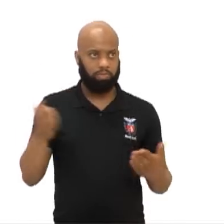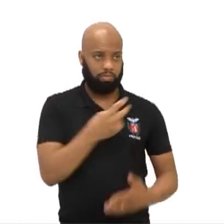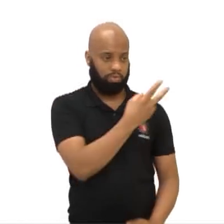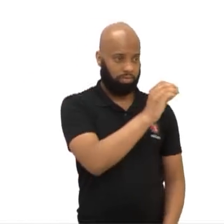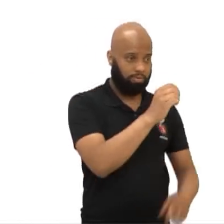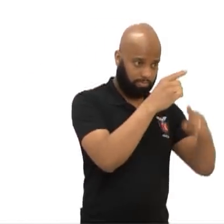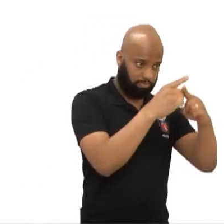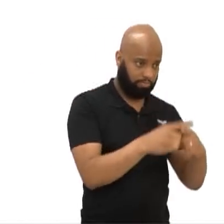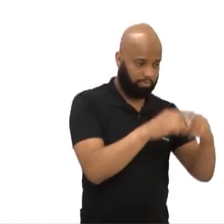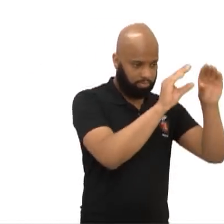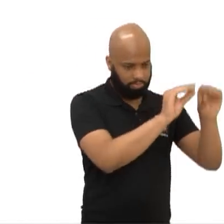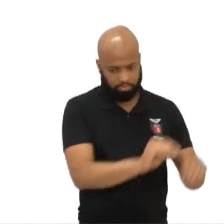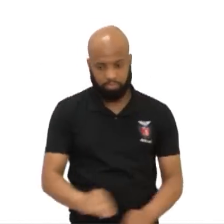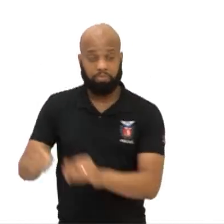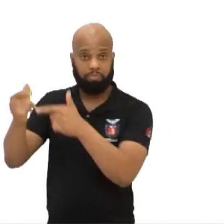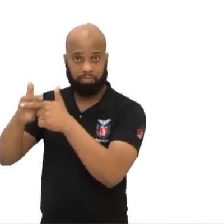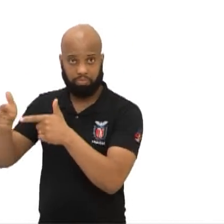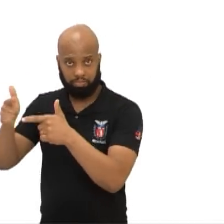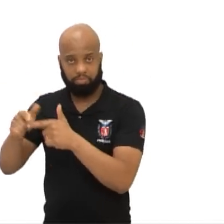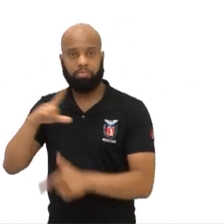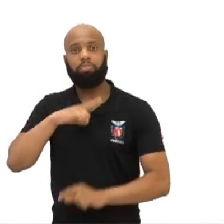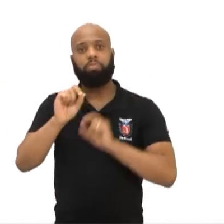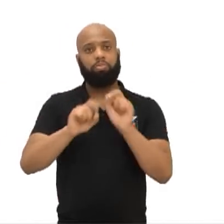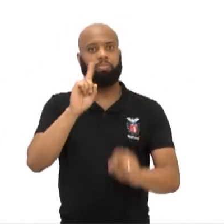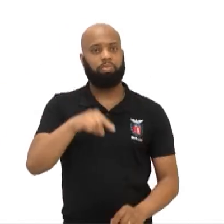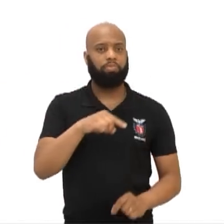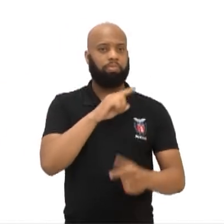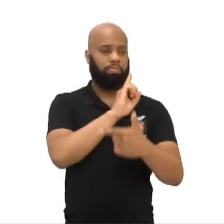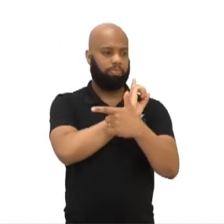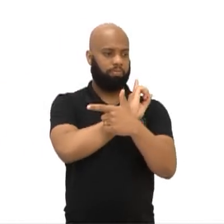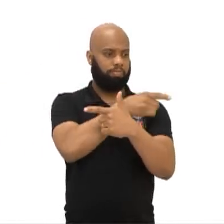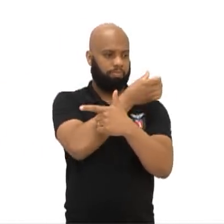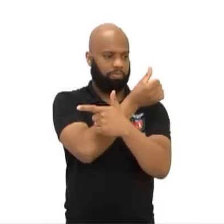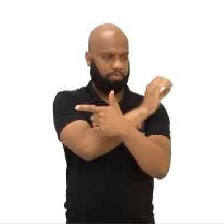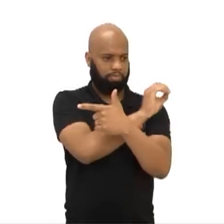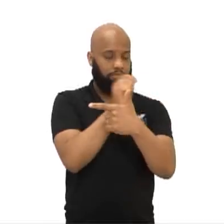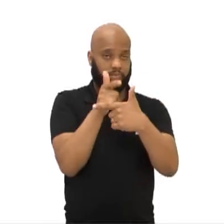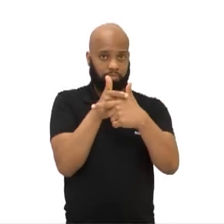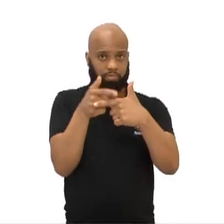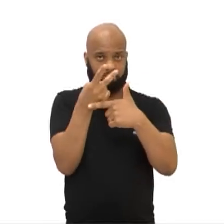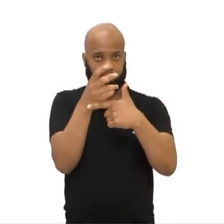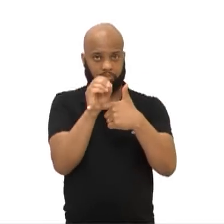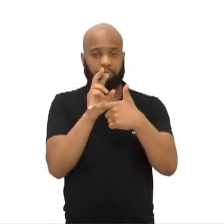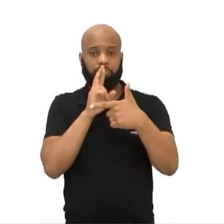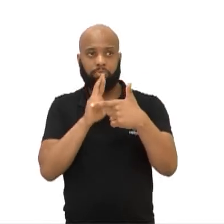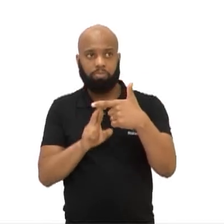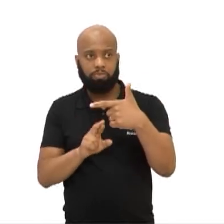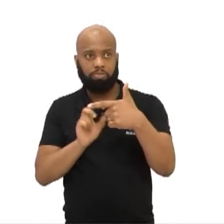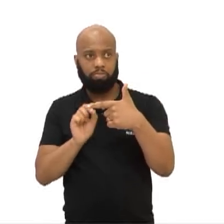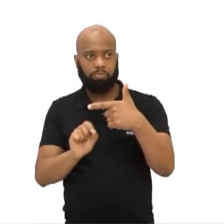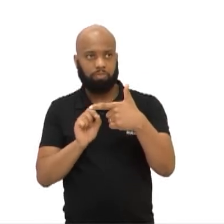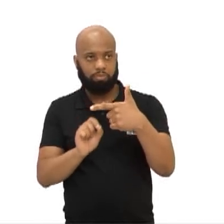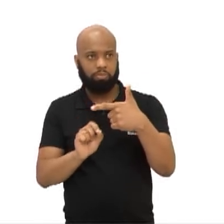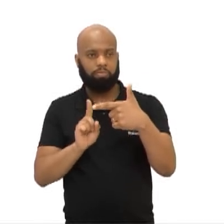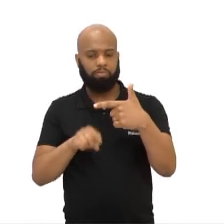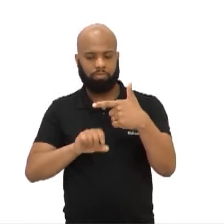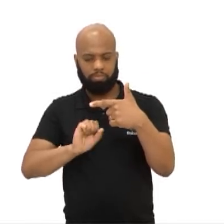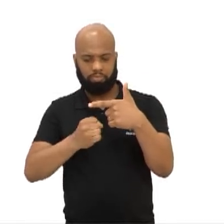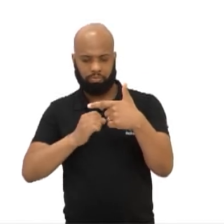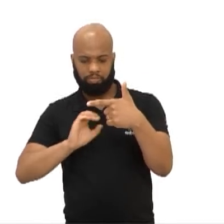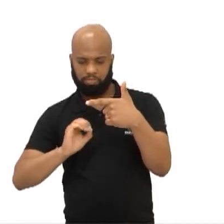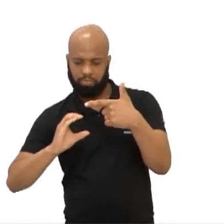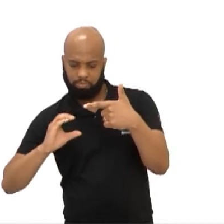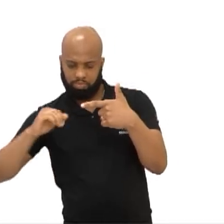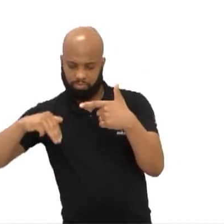20 dividindo, eu tenho 1.600 dividido por 20, eu vou ter que aquele segmento que está